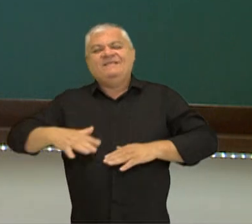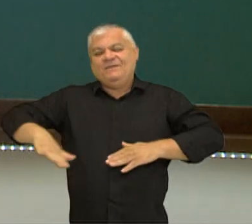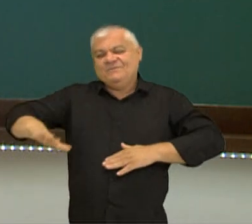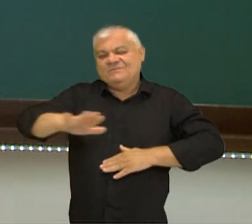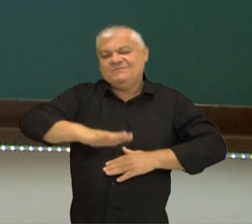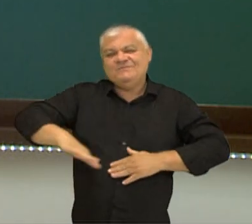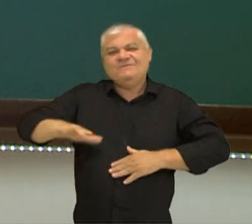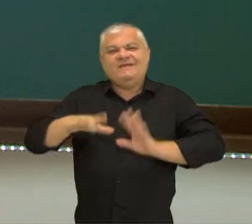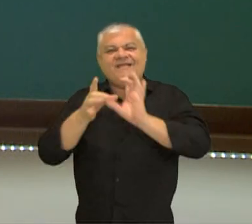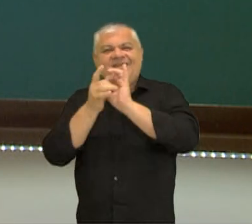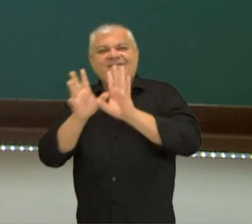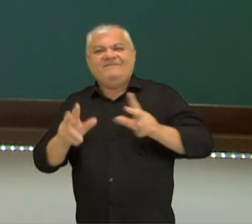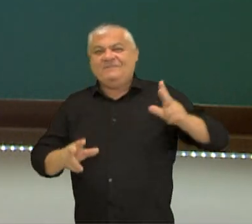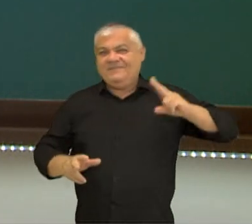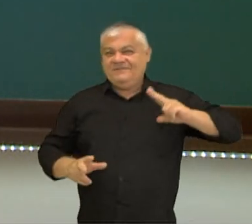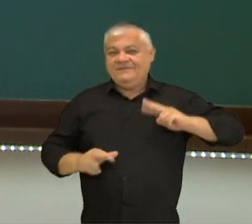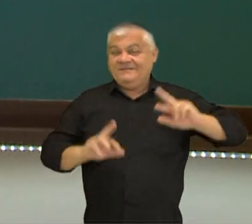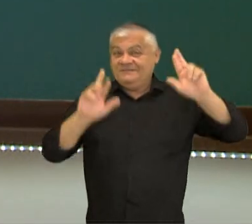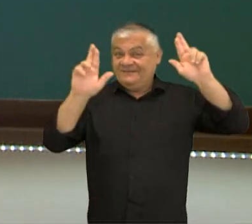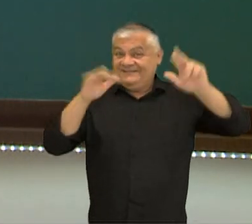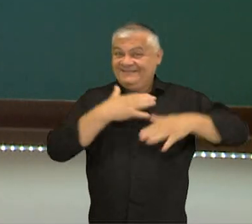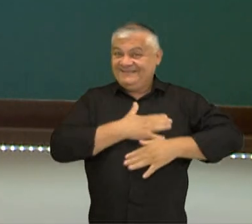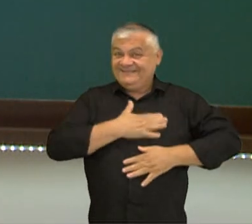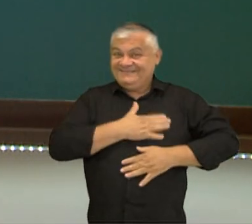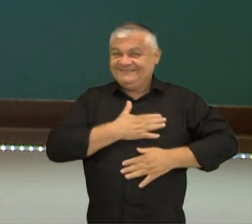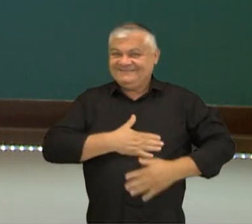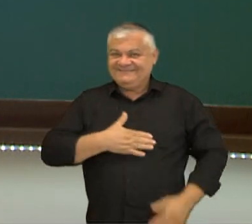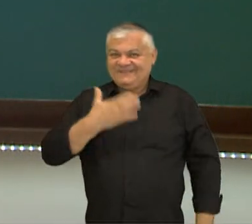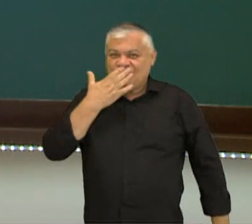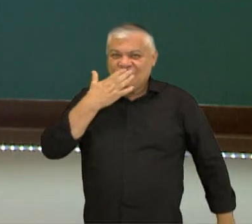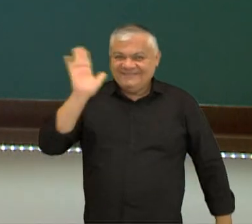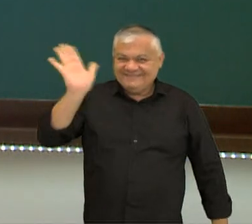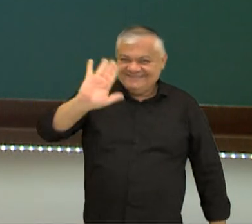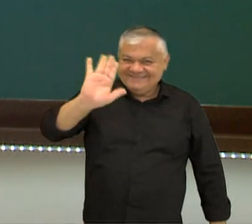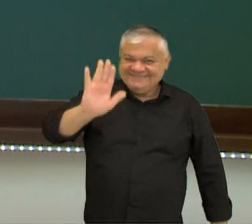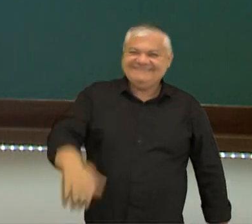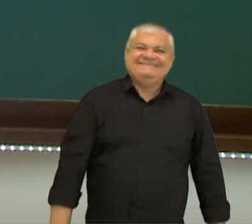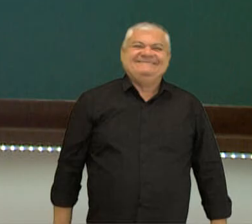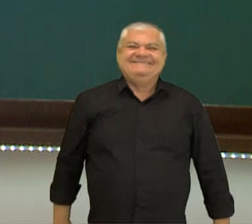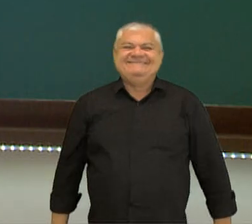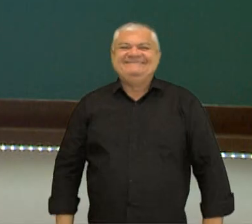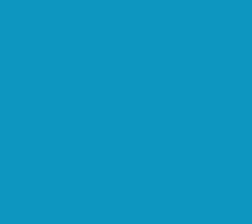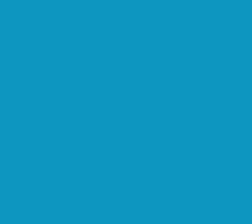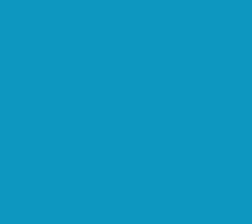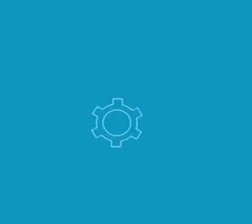público e privado. Espero que vocês tenham gostado. Tchau!